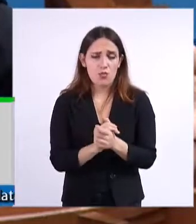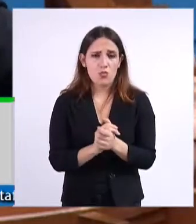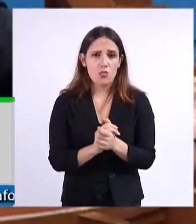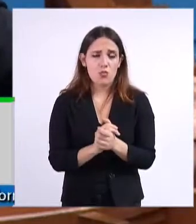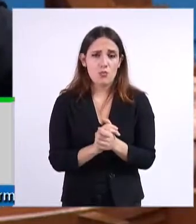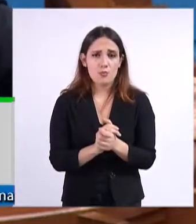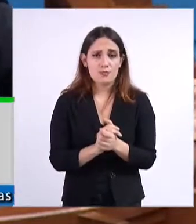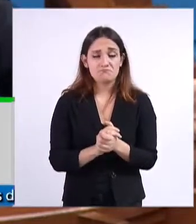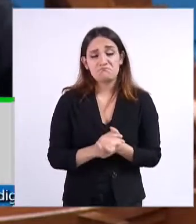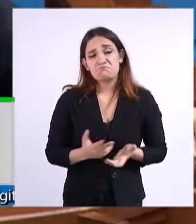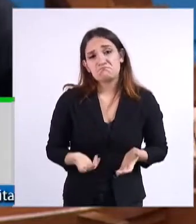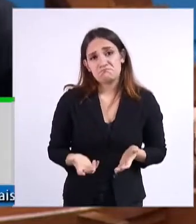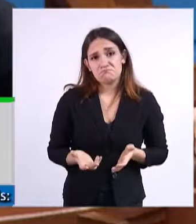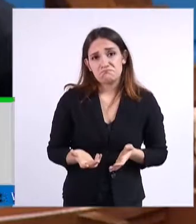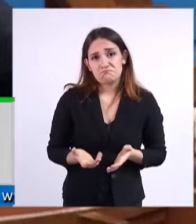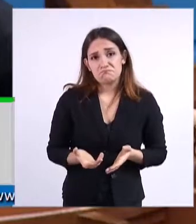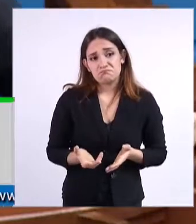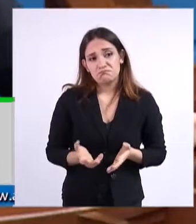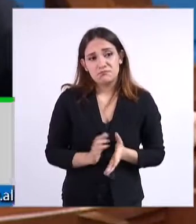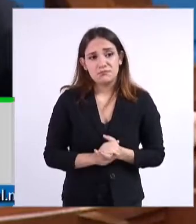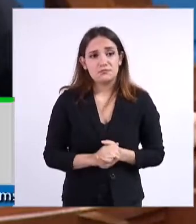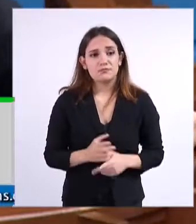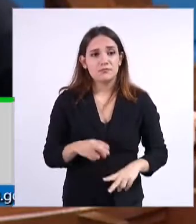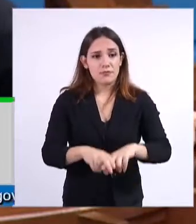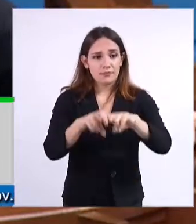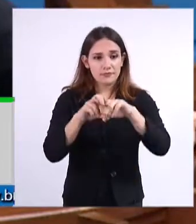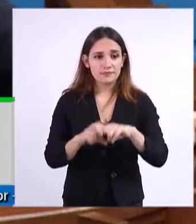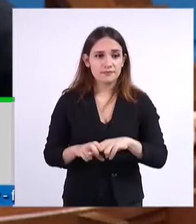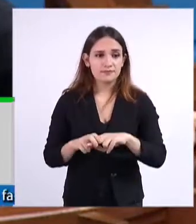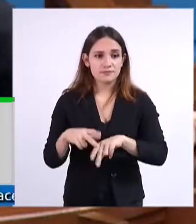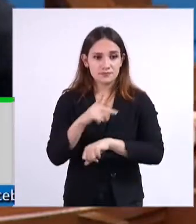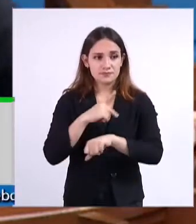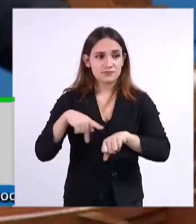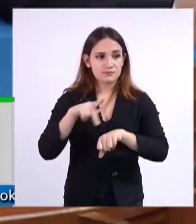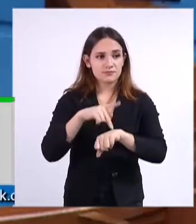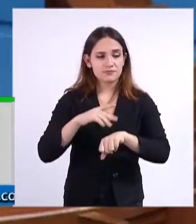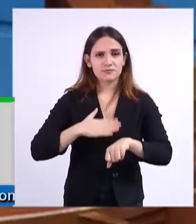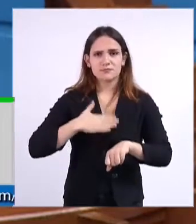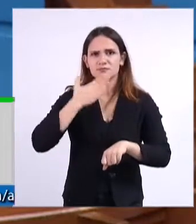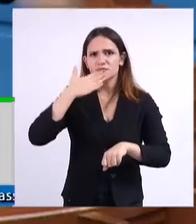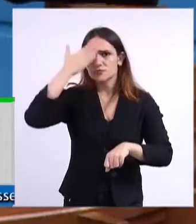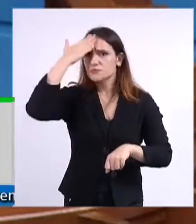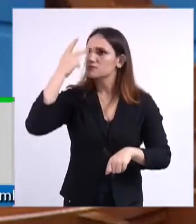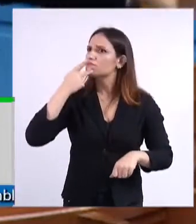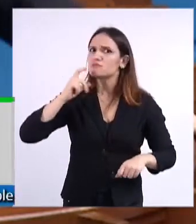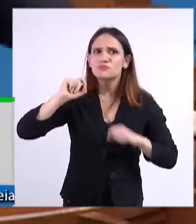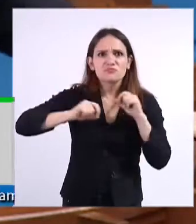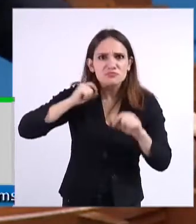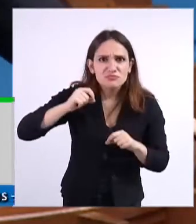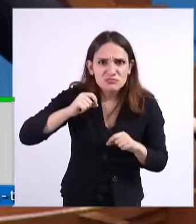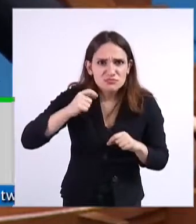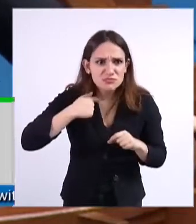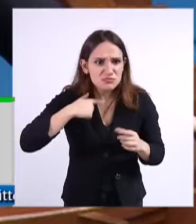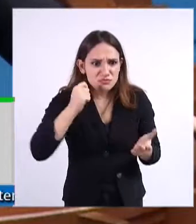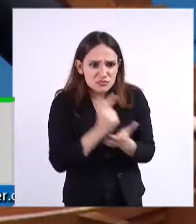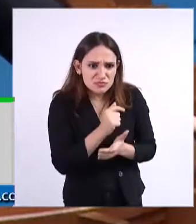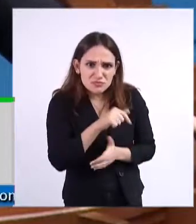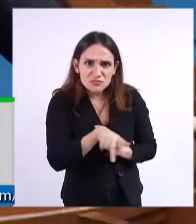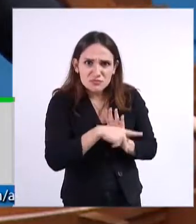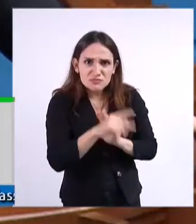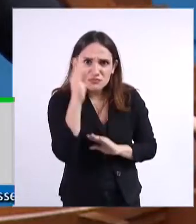com isso os países árabes estão retaliando e começando a deixar de comprar do